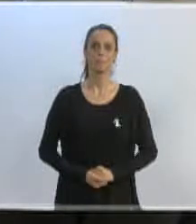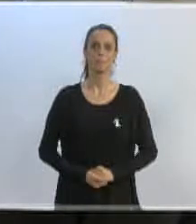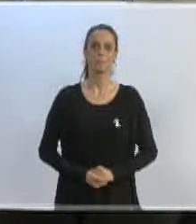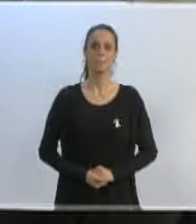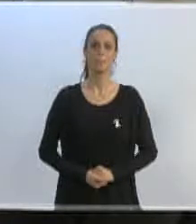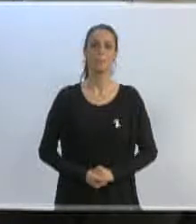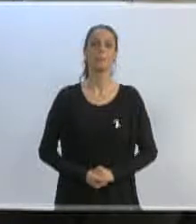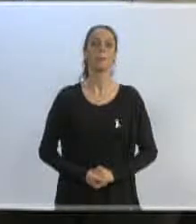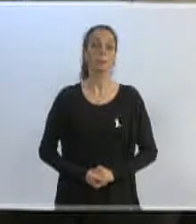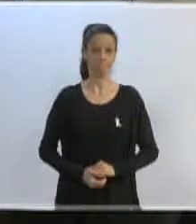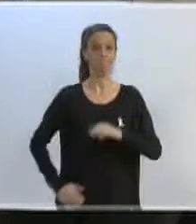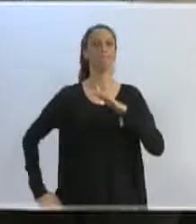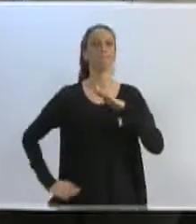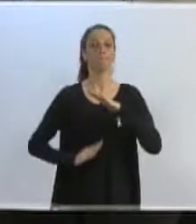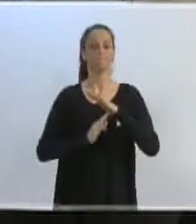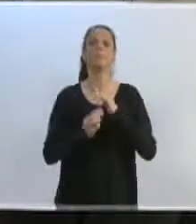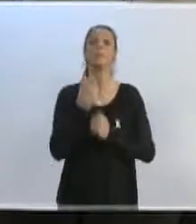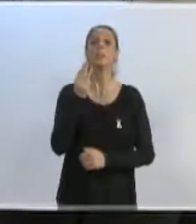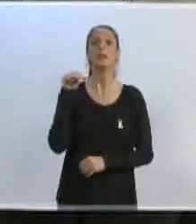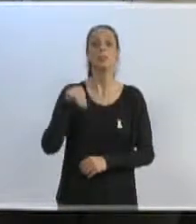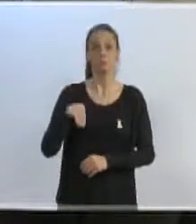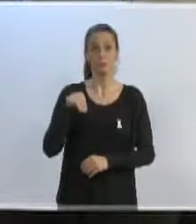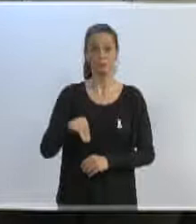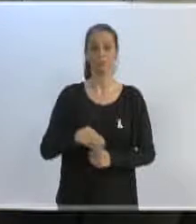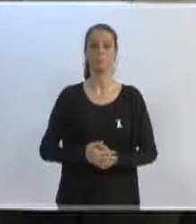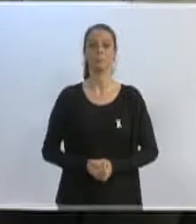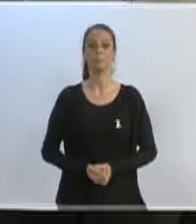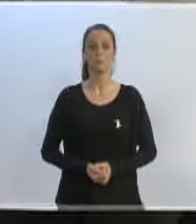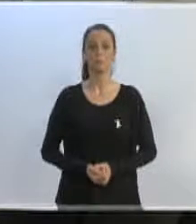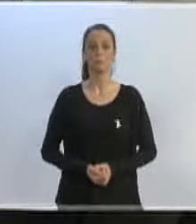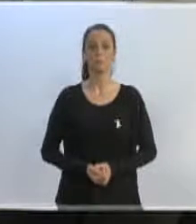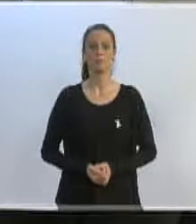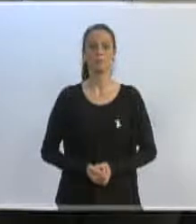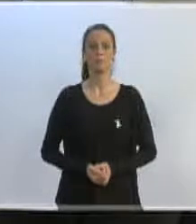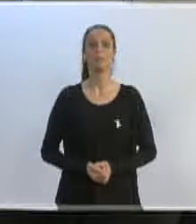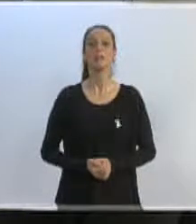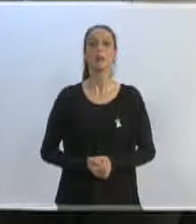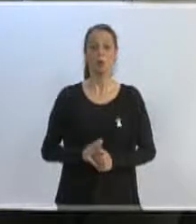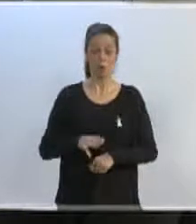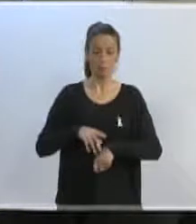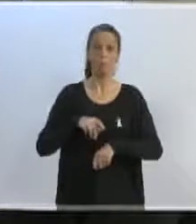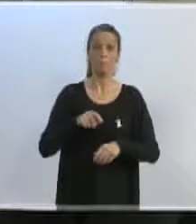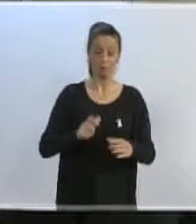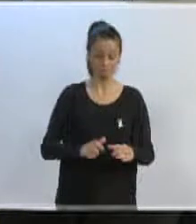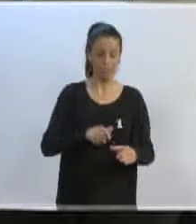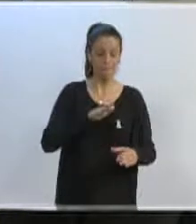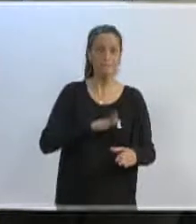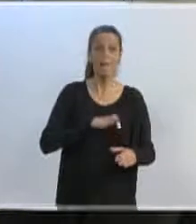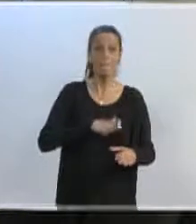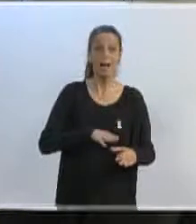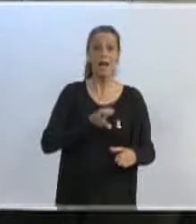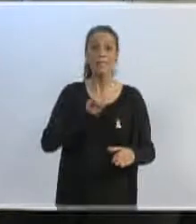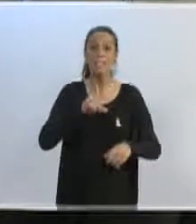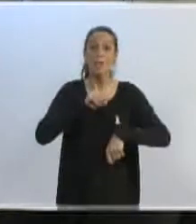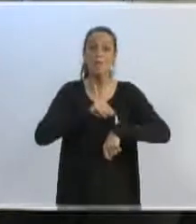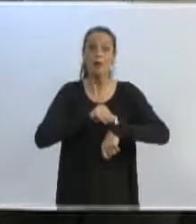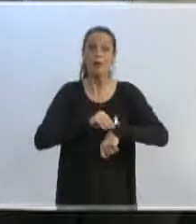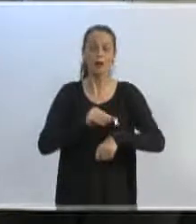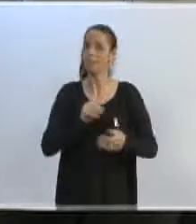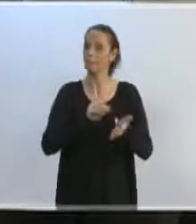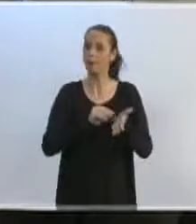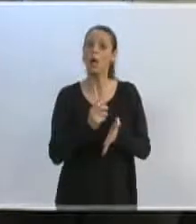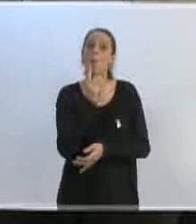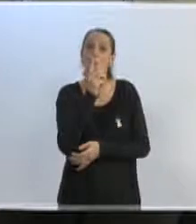pelo tempo de 3 minutos. Eu vou tocar a sineta quando faltar 1 minuto,